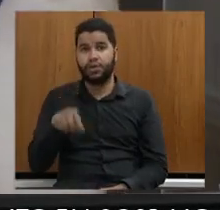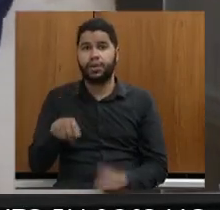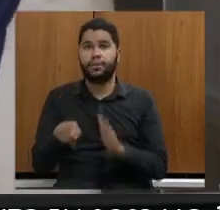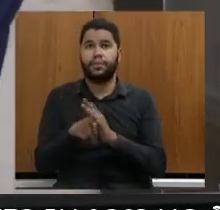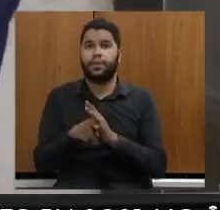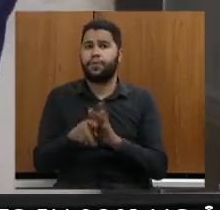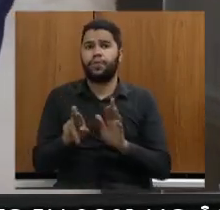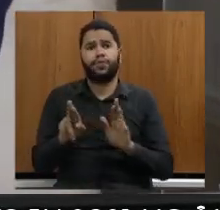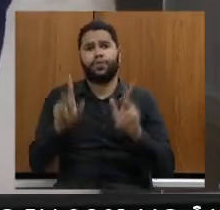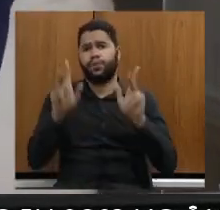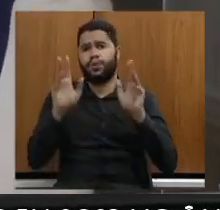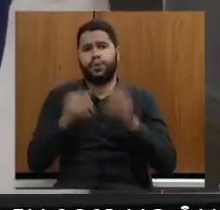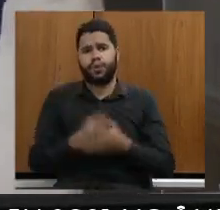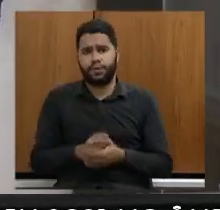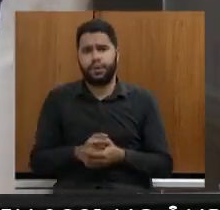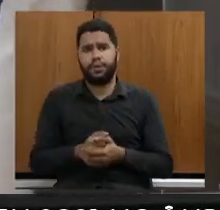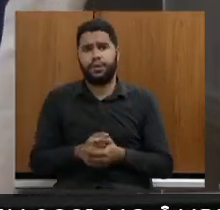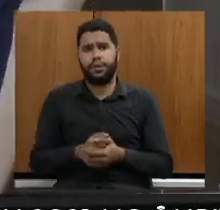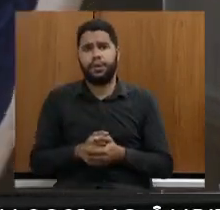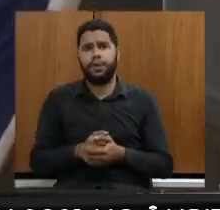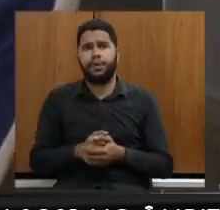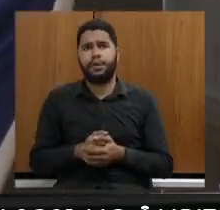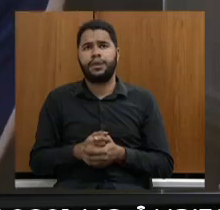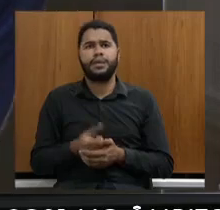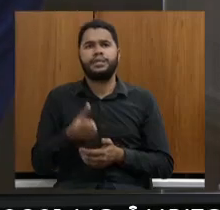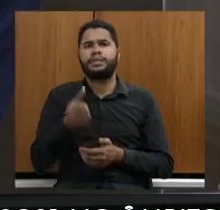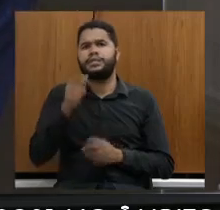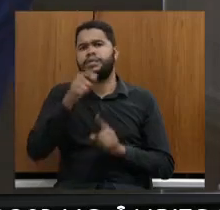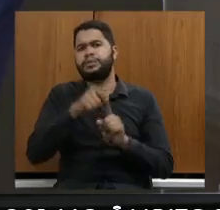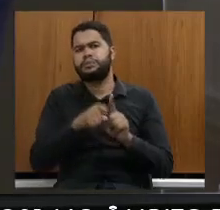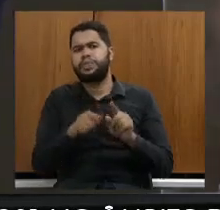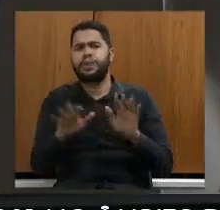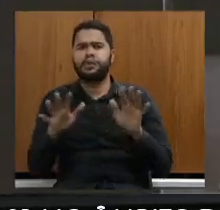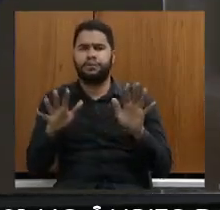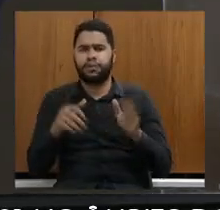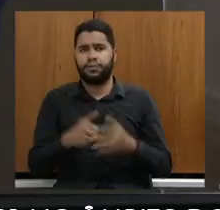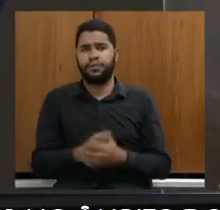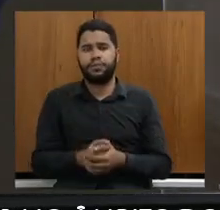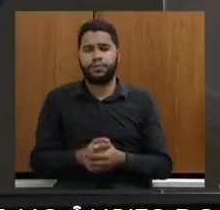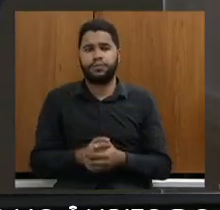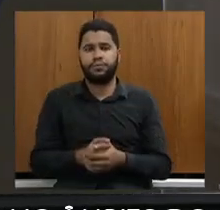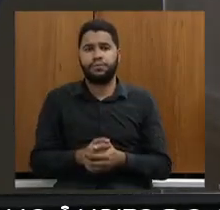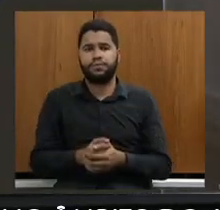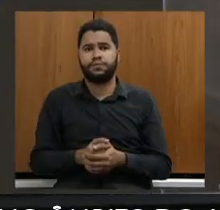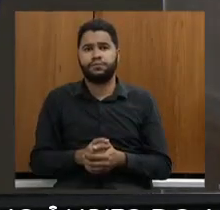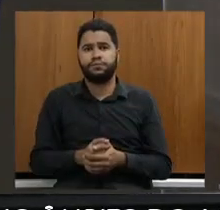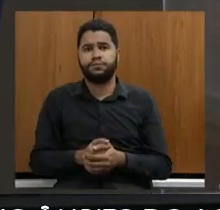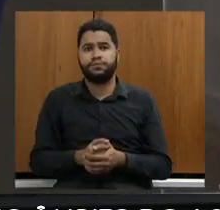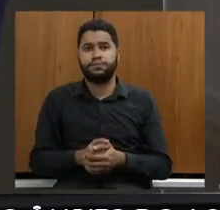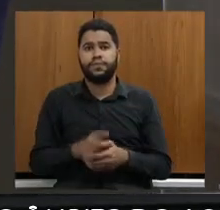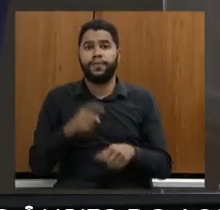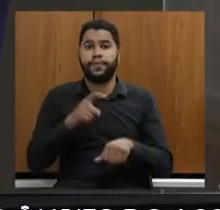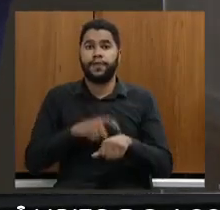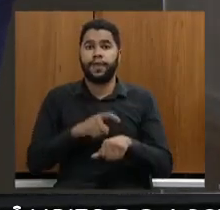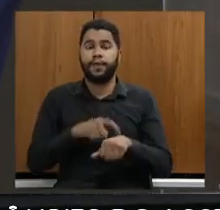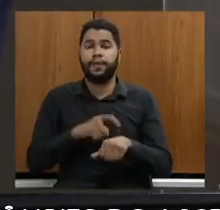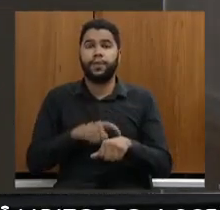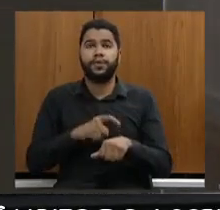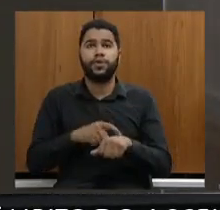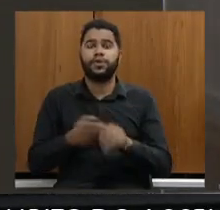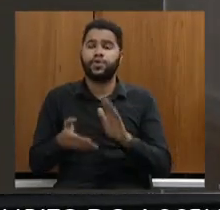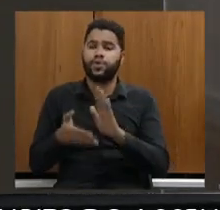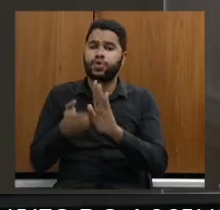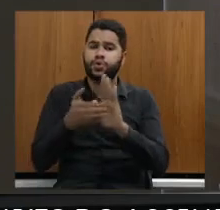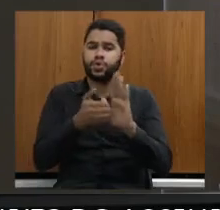entra o pintinho é diferente Eles teriam primeiro que ele tem seis meses no mesmo e ele a hora que ele tira Então aí tem que